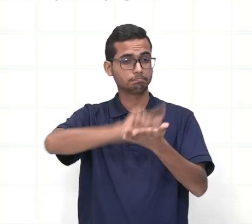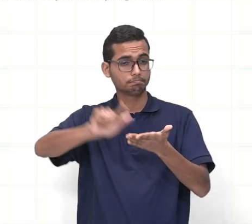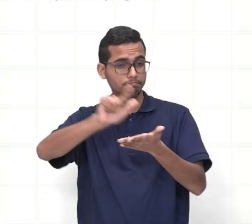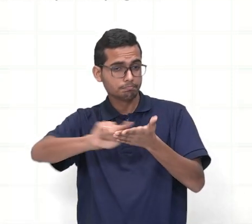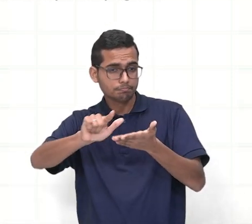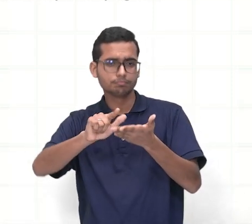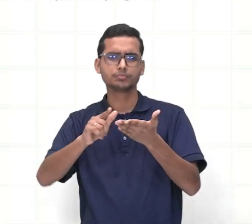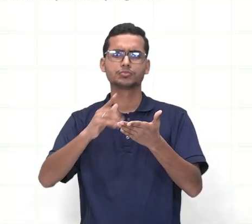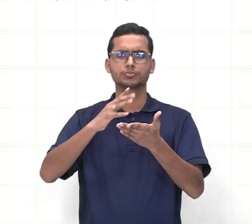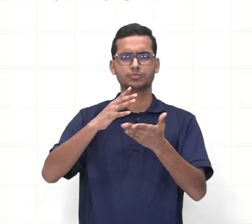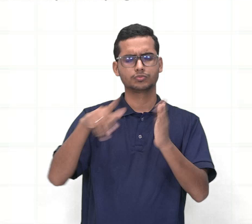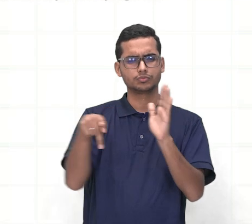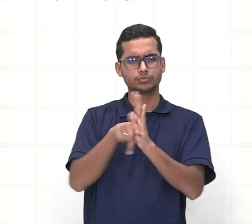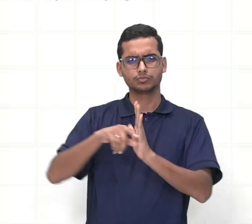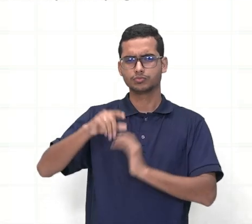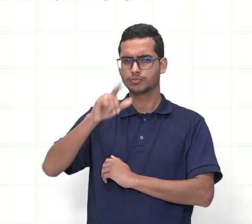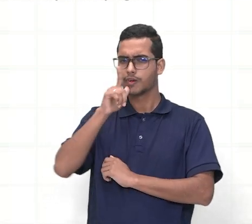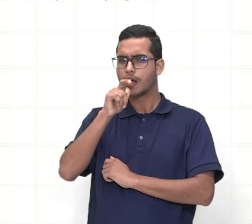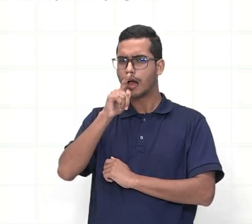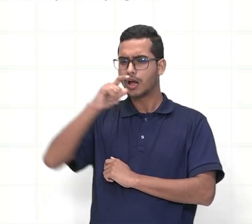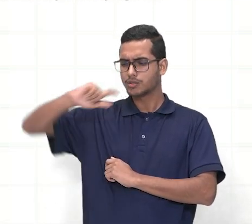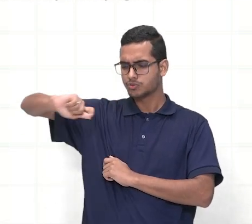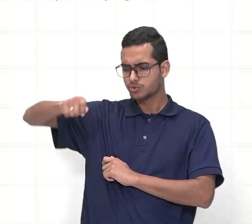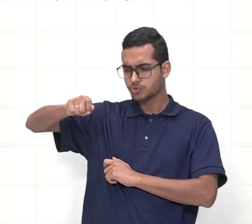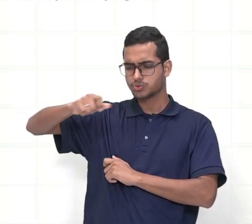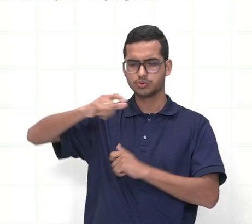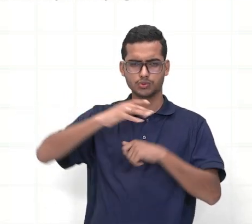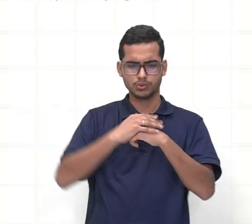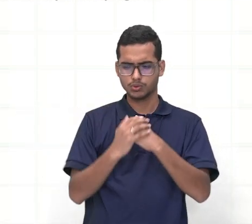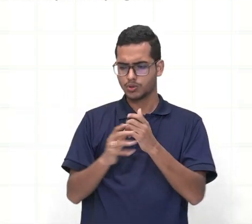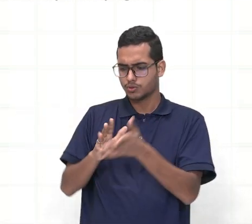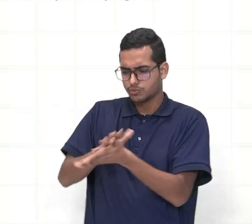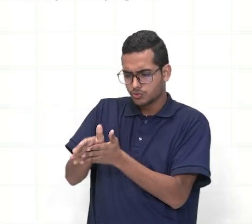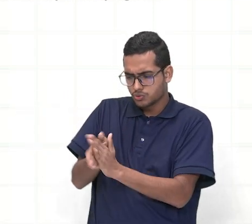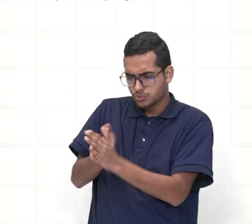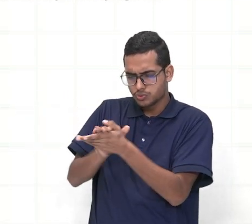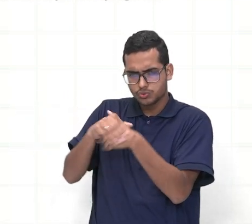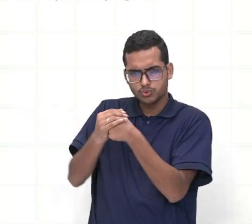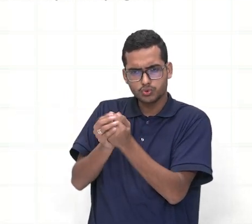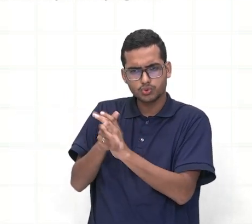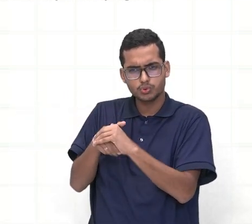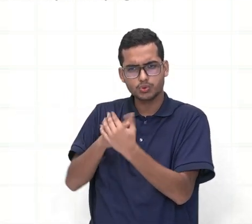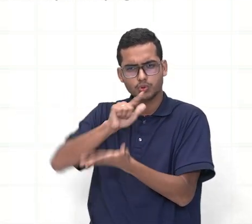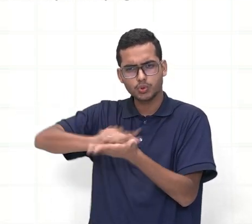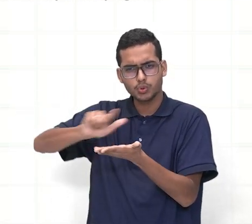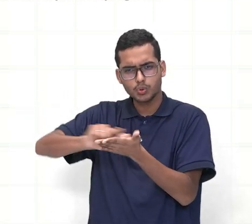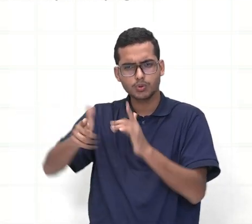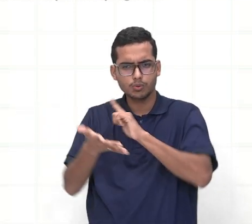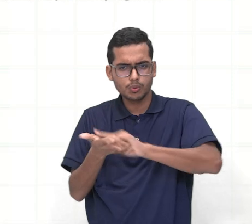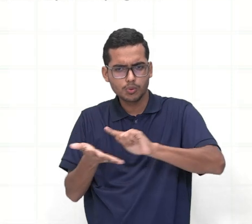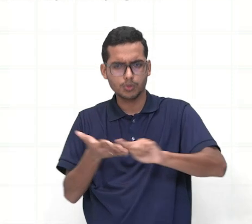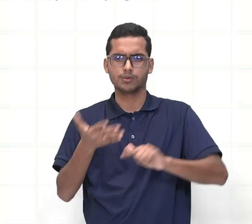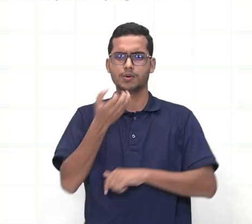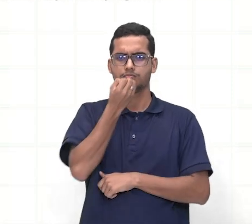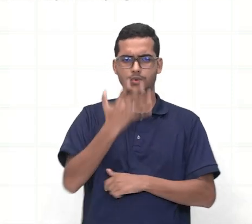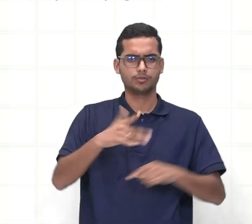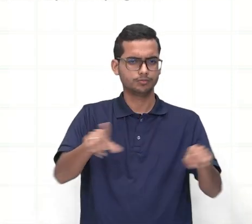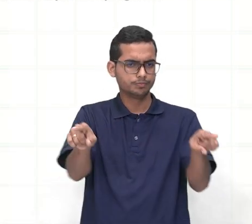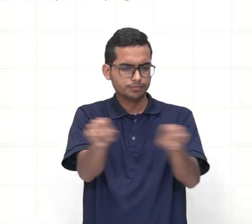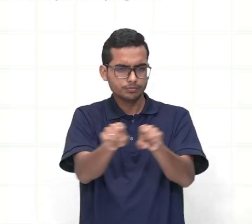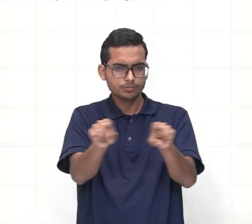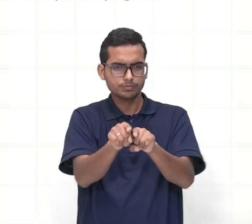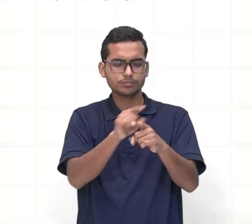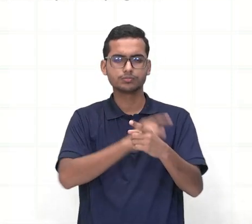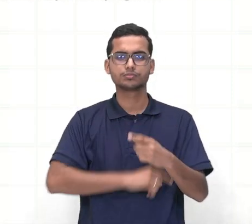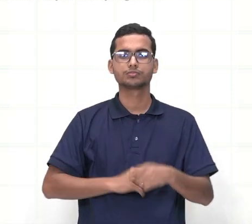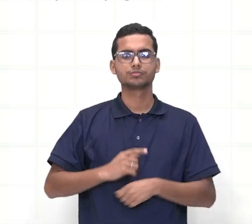de lavar bem as mãos, manter a higiene, não só quando a gente está em aeroportos, mas até mesmo em